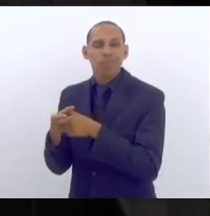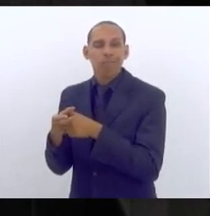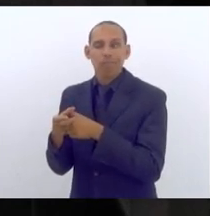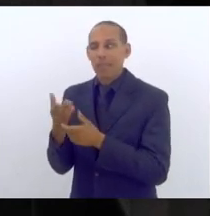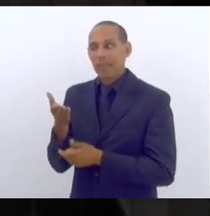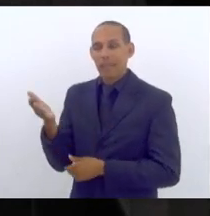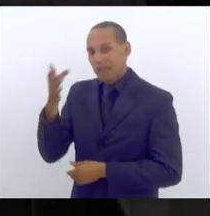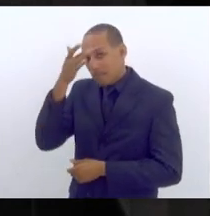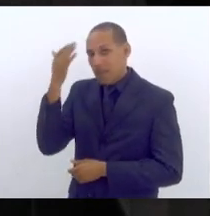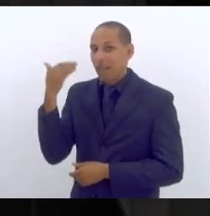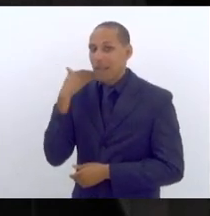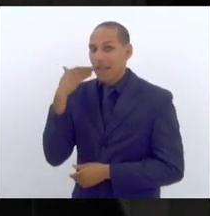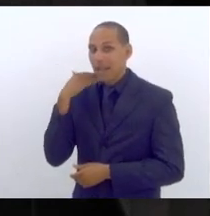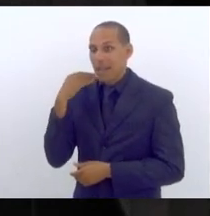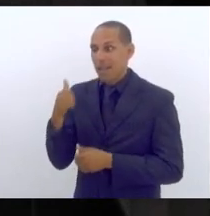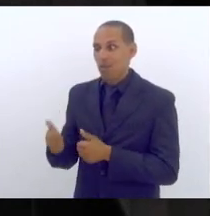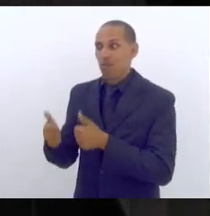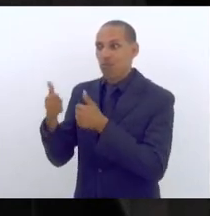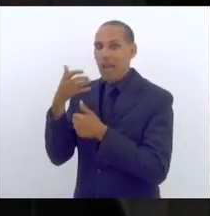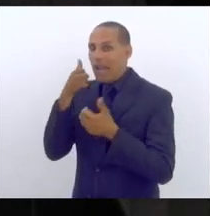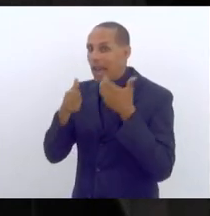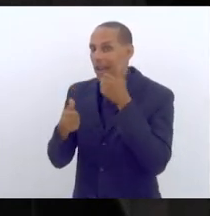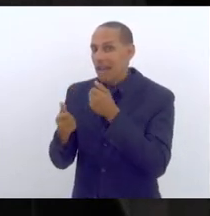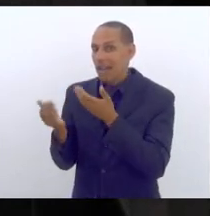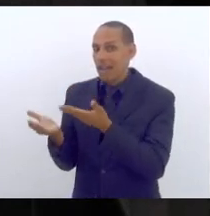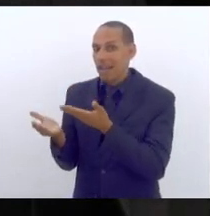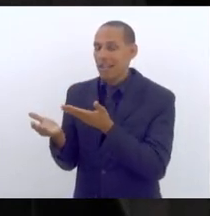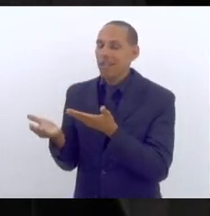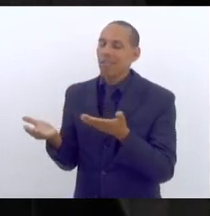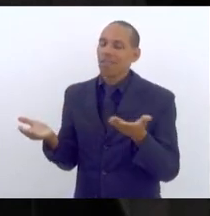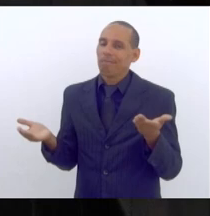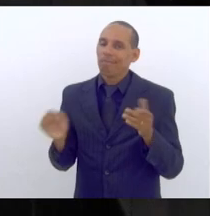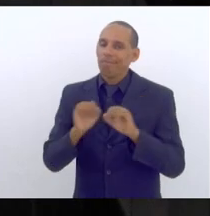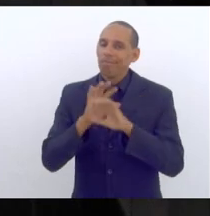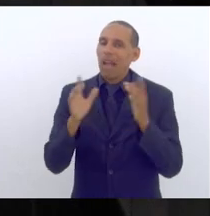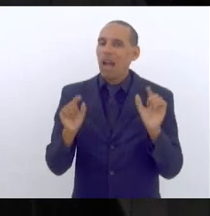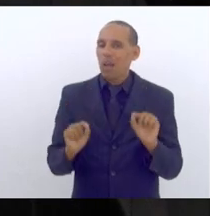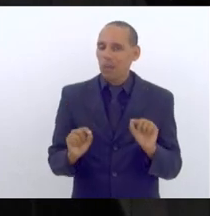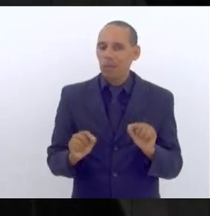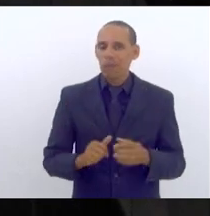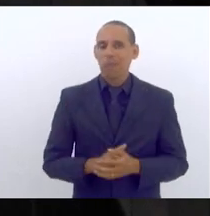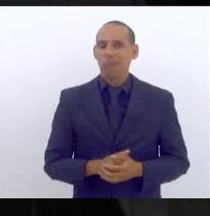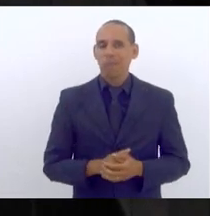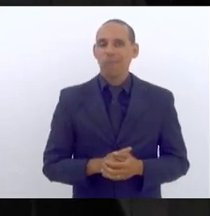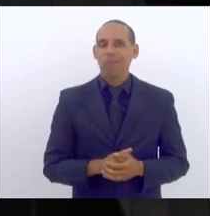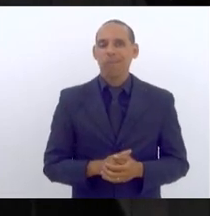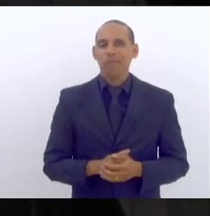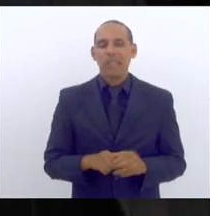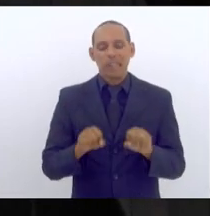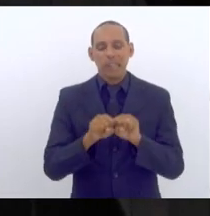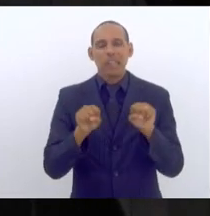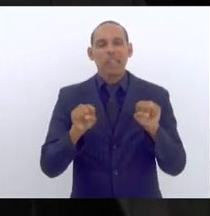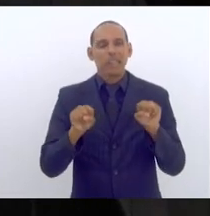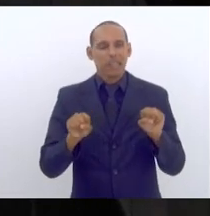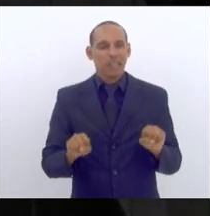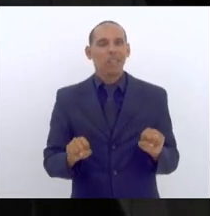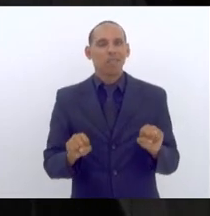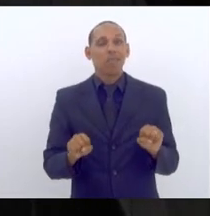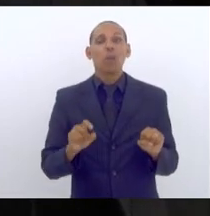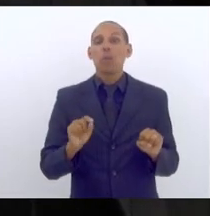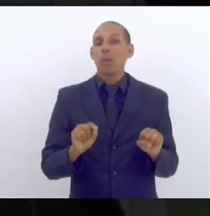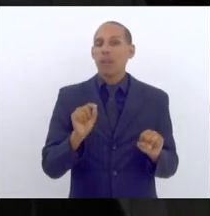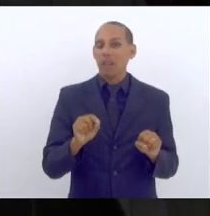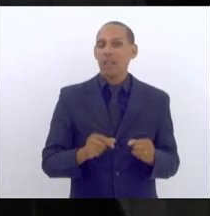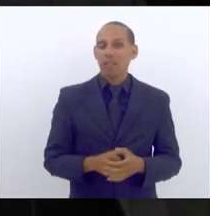se os banqueiros sempre ganham evidentemente é um sistema absolutamente